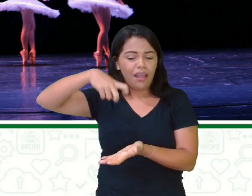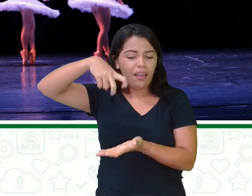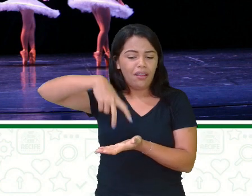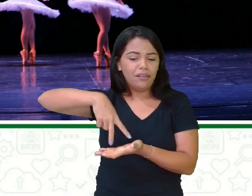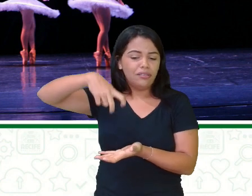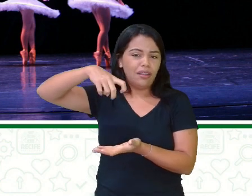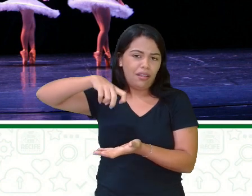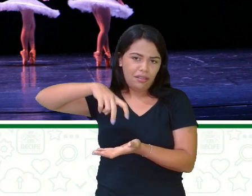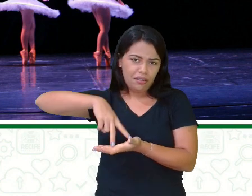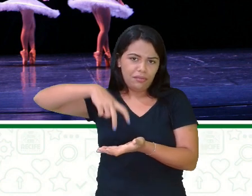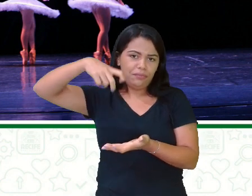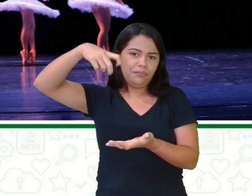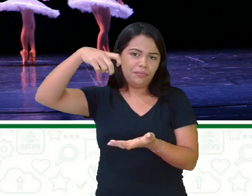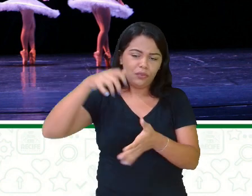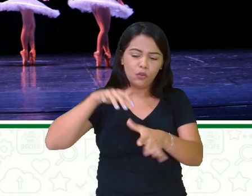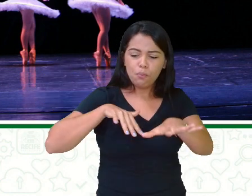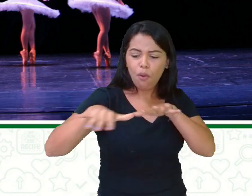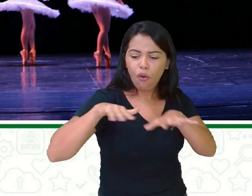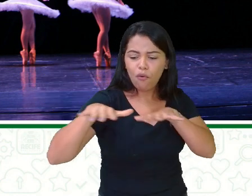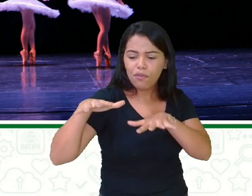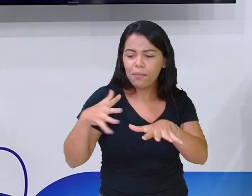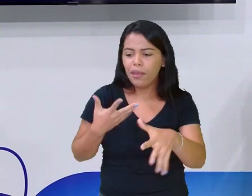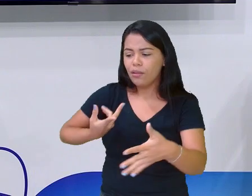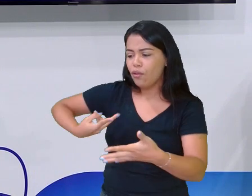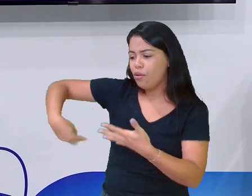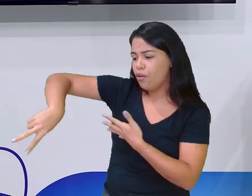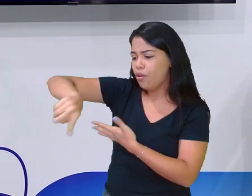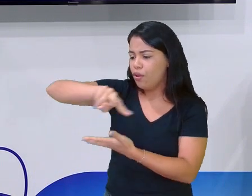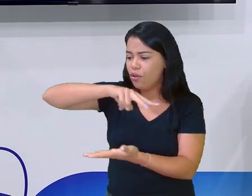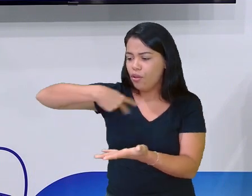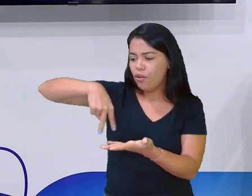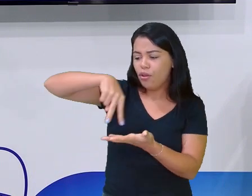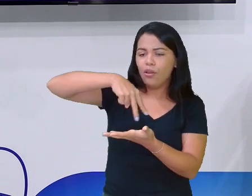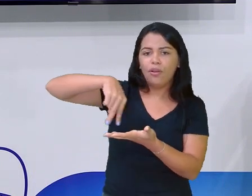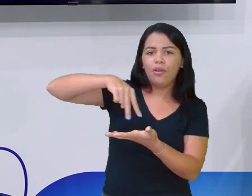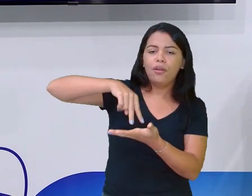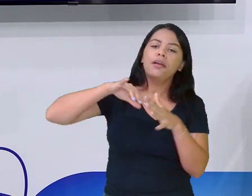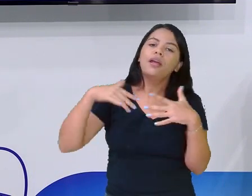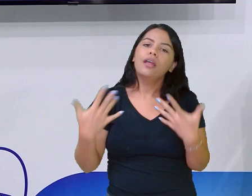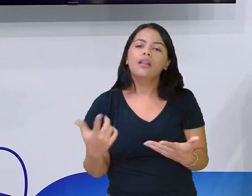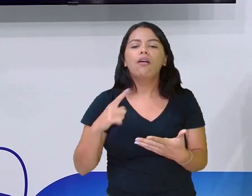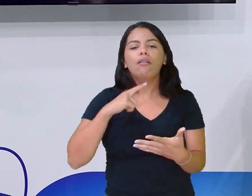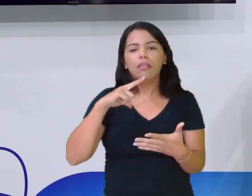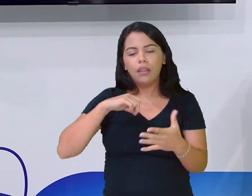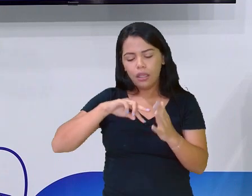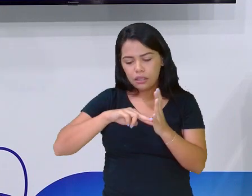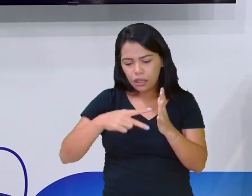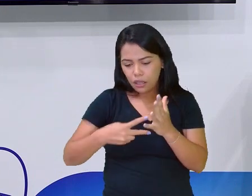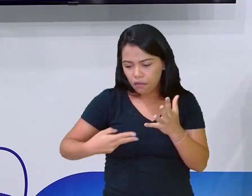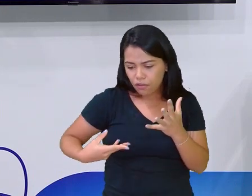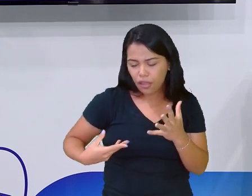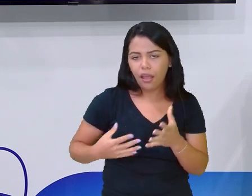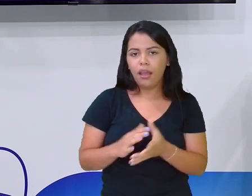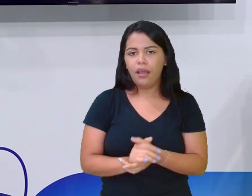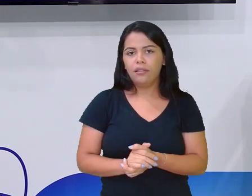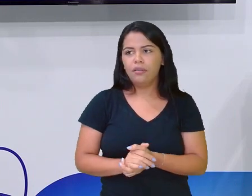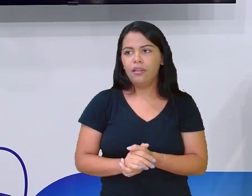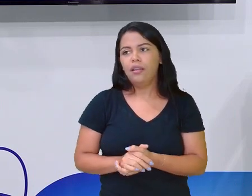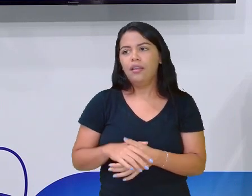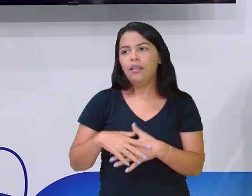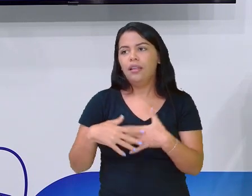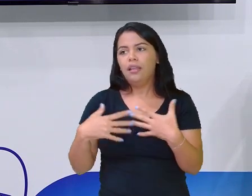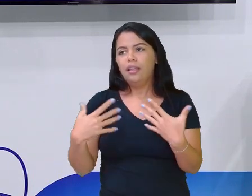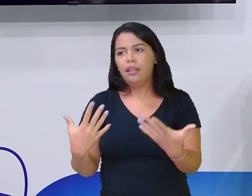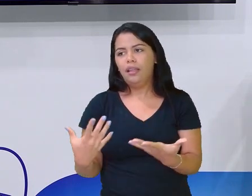saltar sobre, mover-se, bailar. Então, vai ganhar esse sinônimo, a origem, esses sinônimos